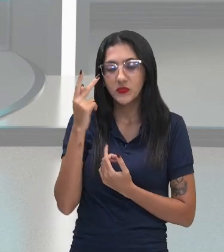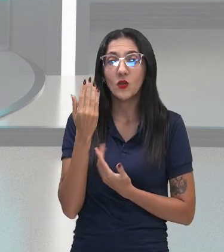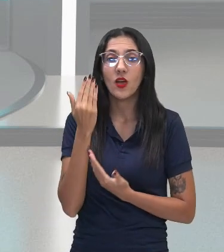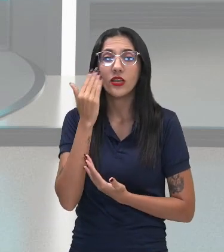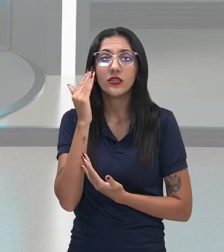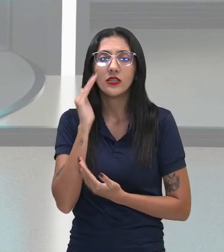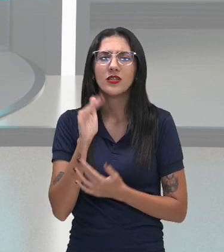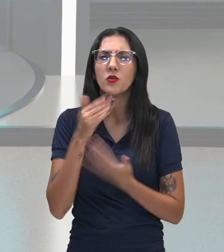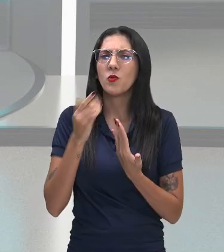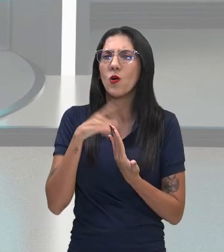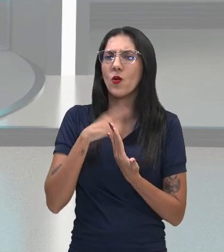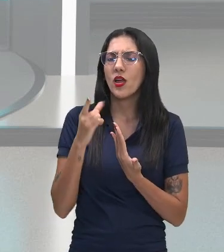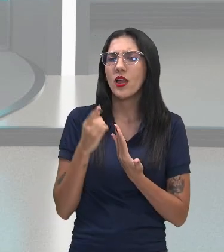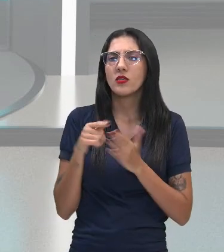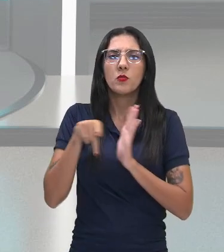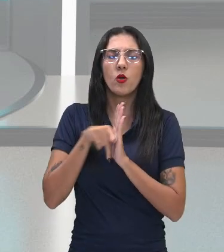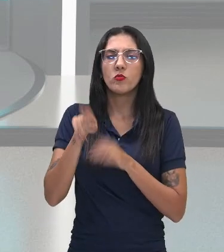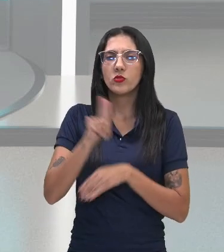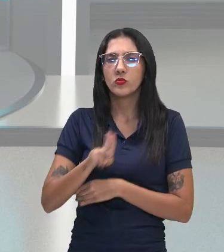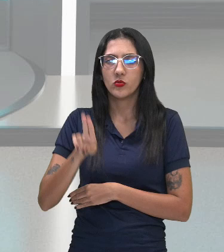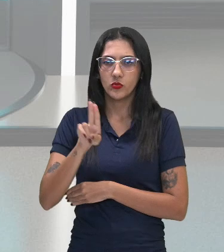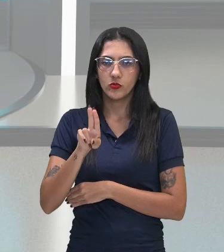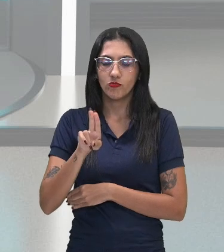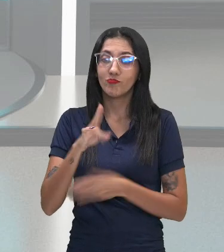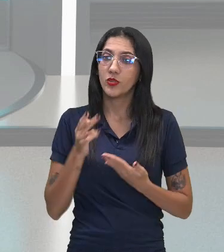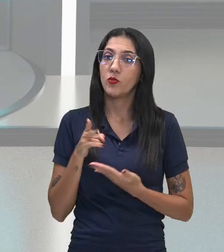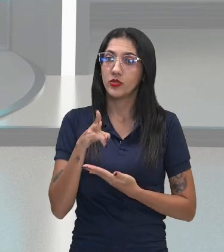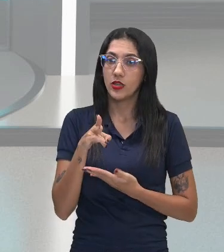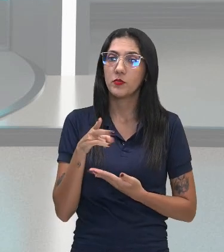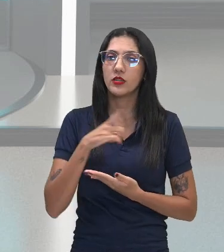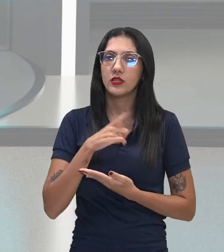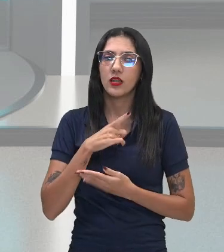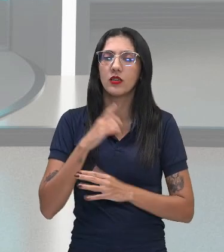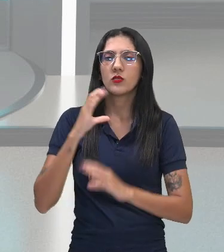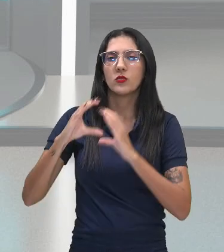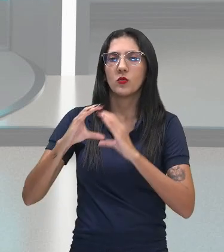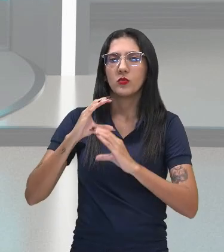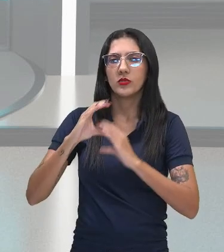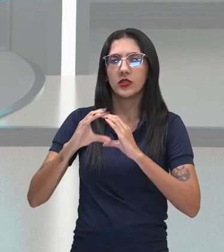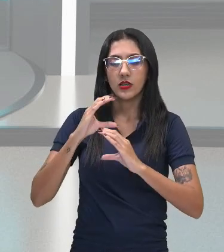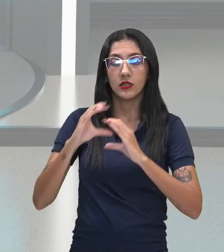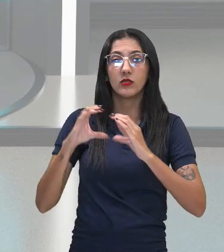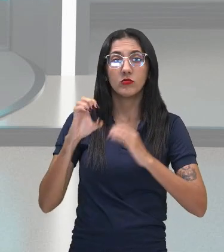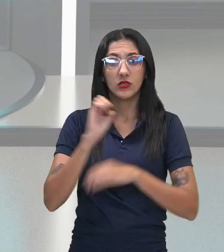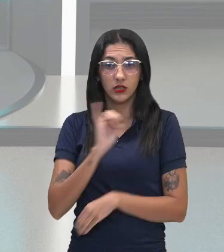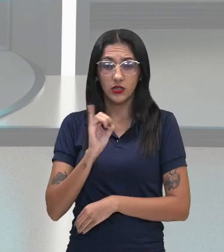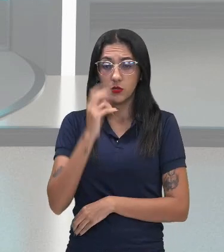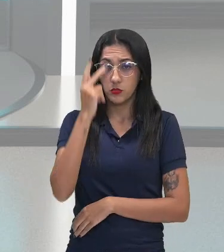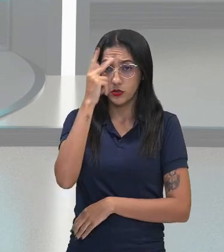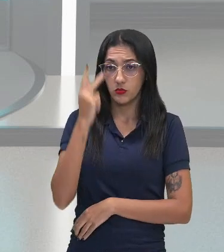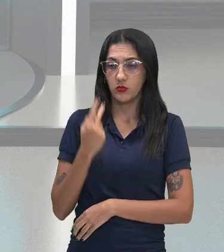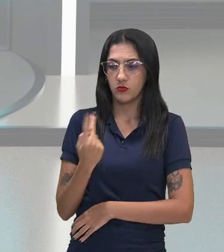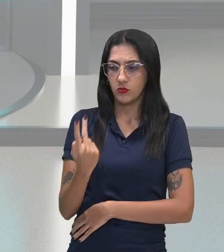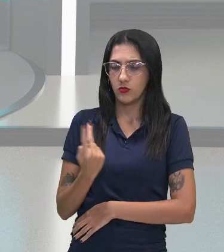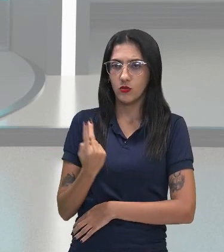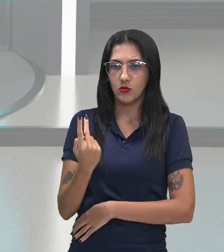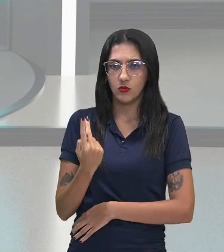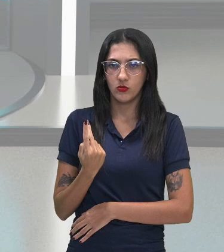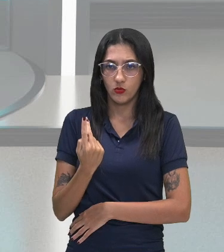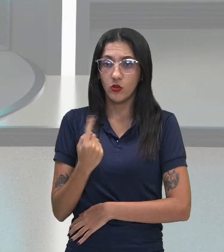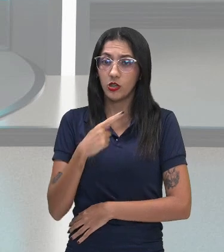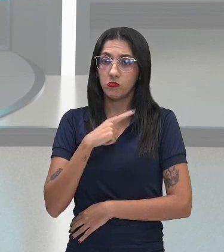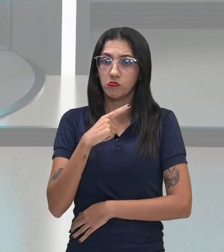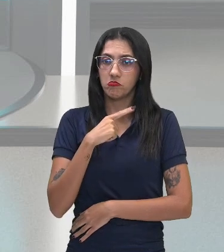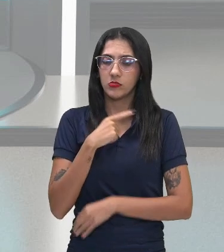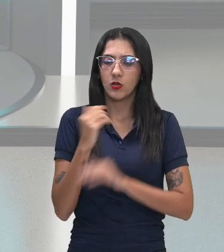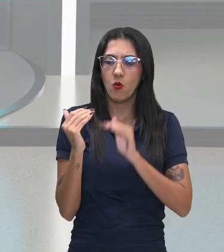de comunicação. Então, sempre vai haver comunicação quando os dois estiverem em comum acordo e